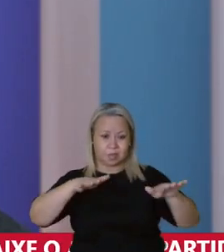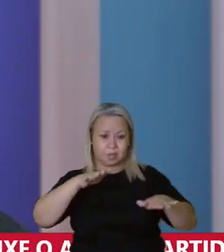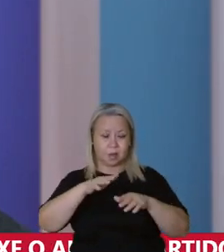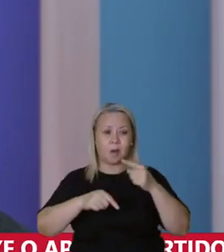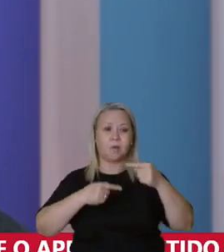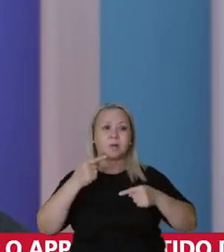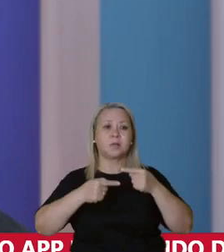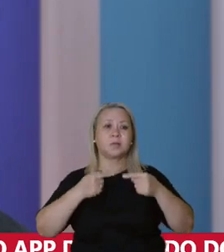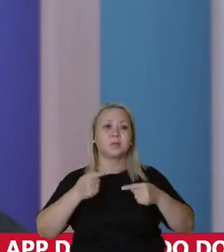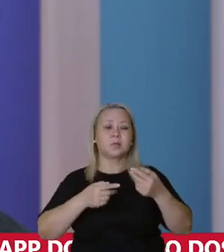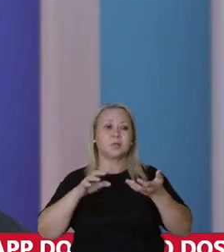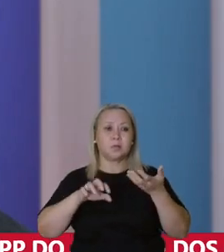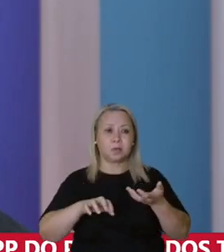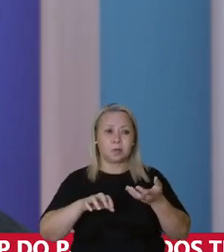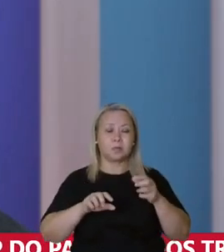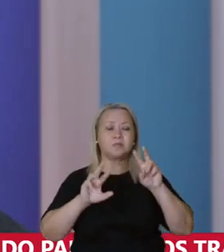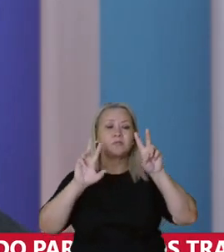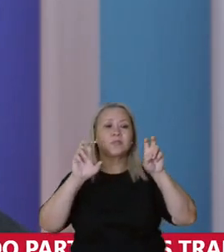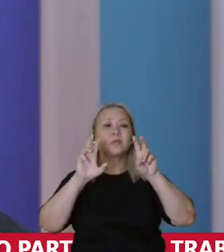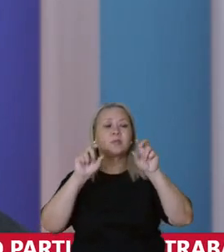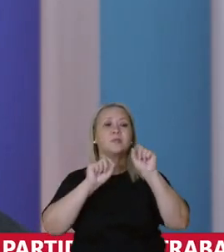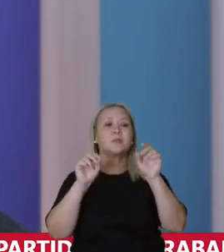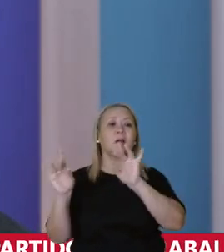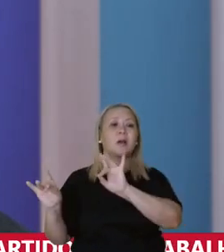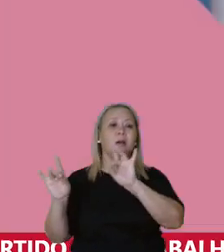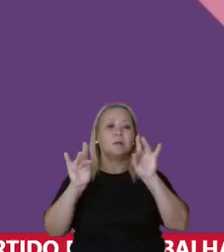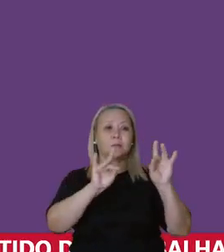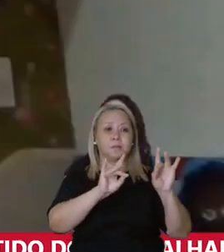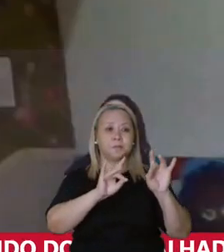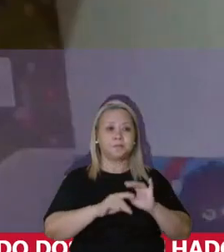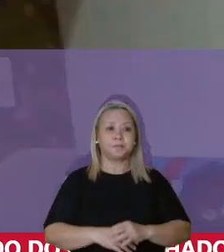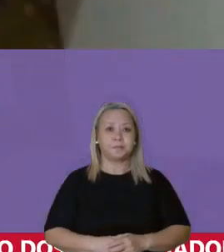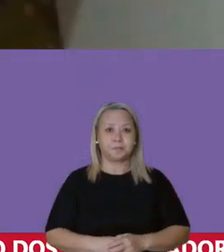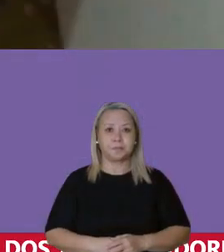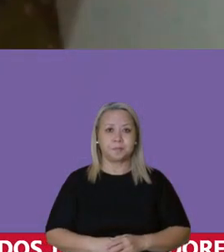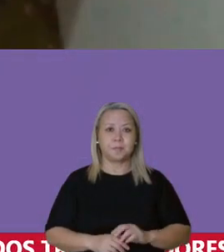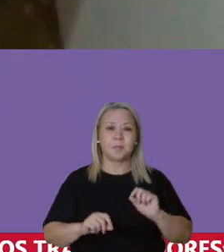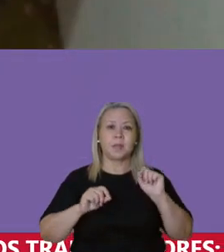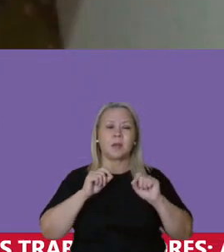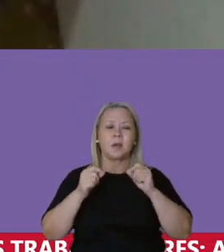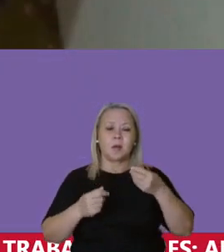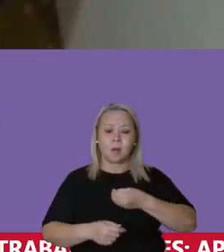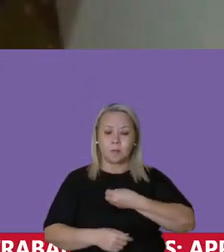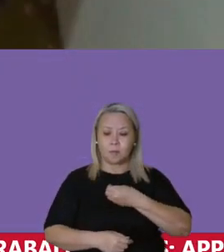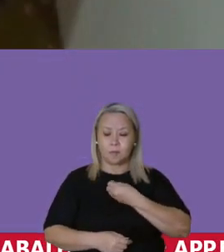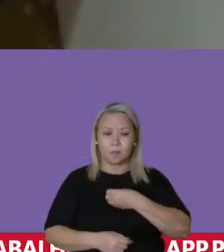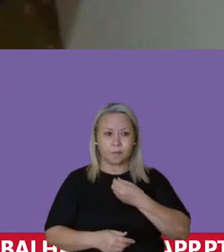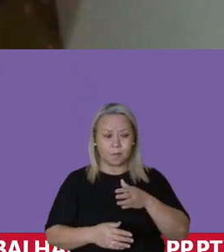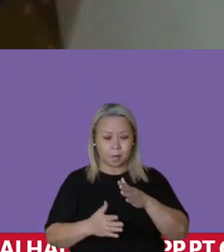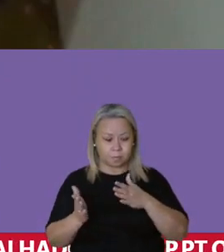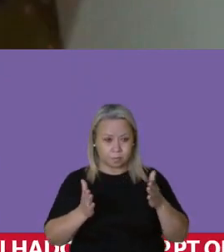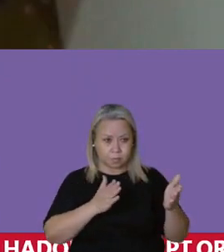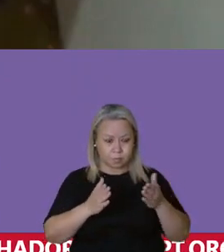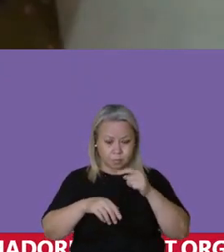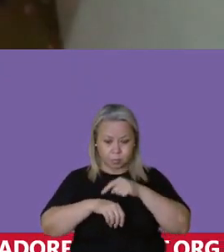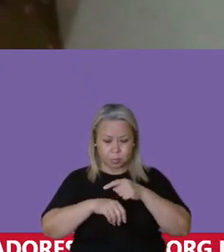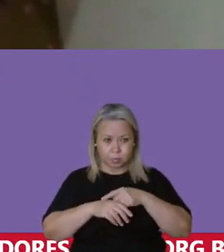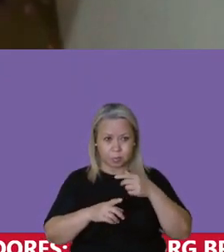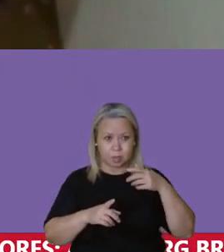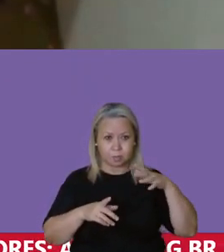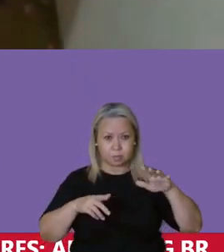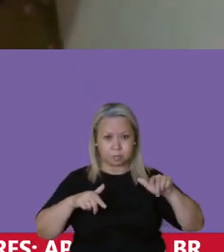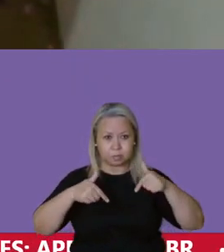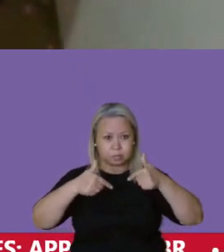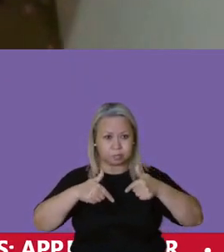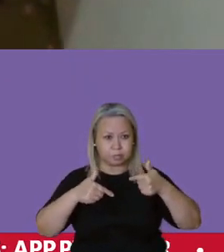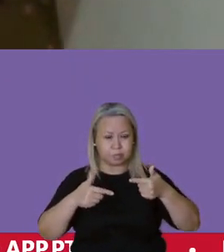no Congresso Nacional sobre o tema. Acompanhe. Nós vivemos um tempo extremamente agressivo do